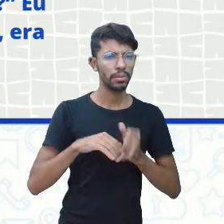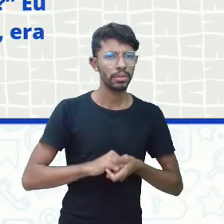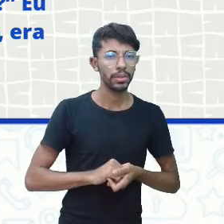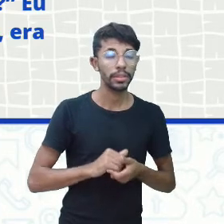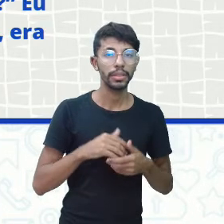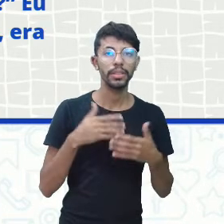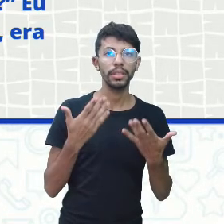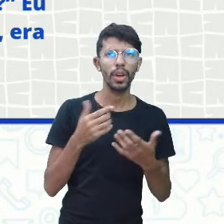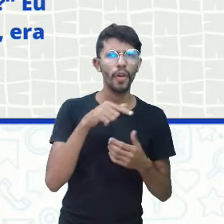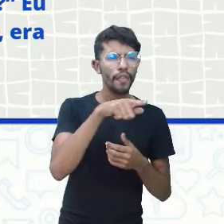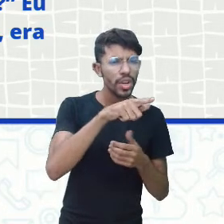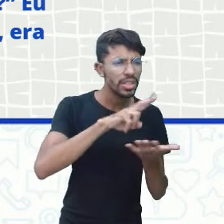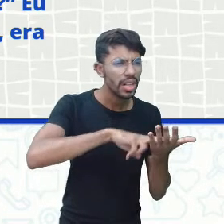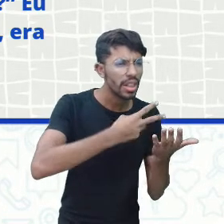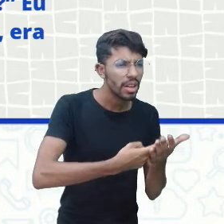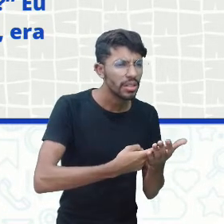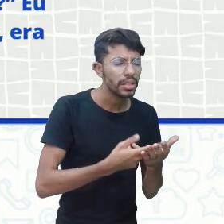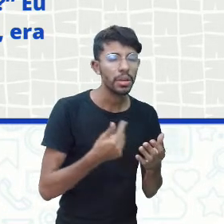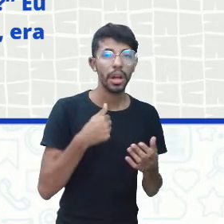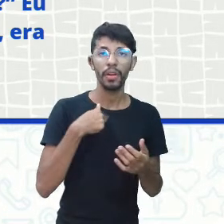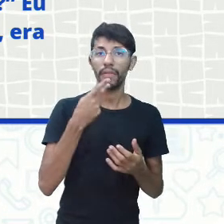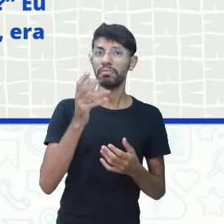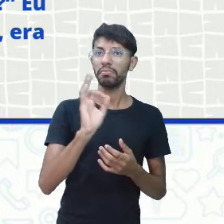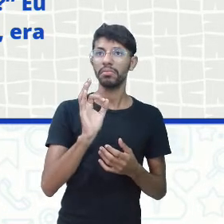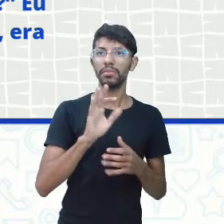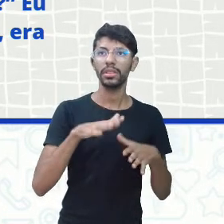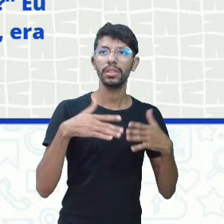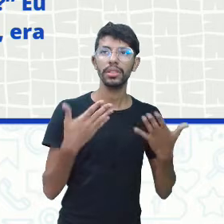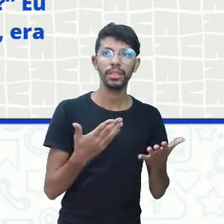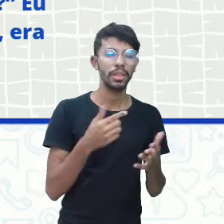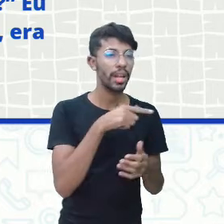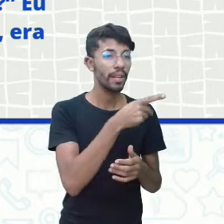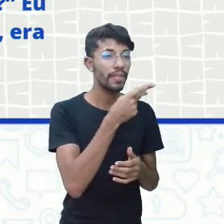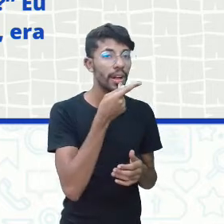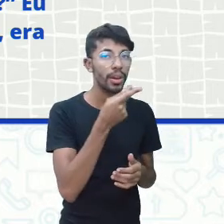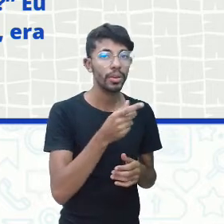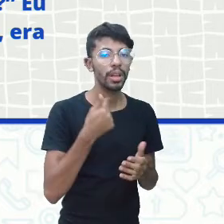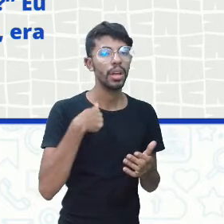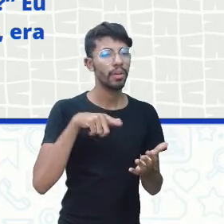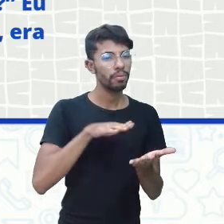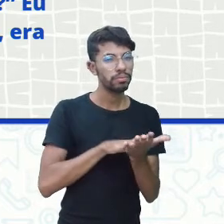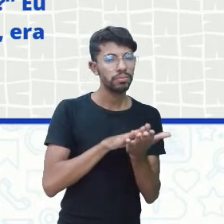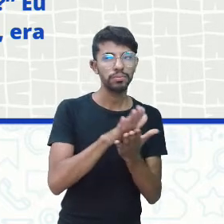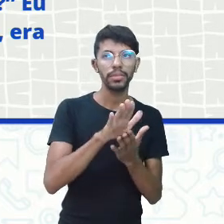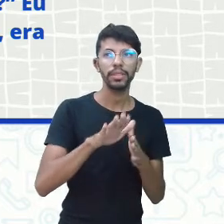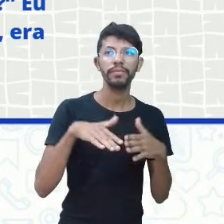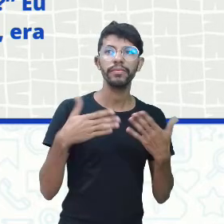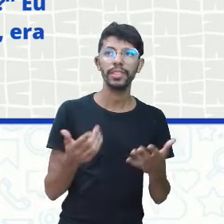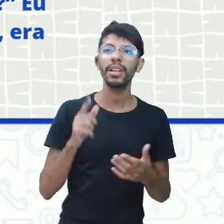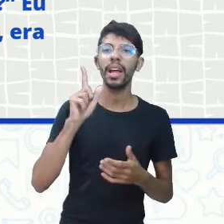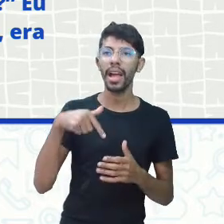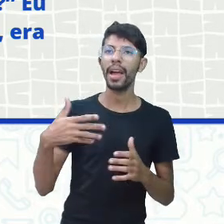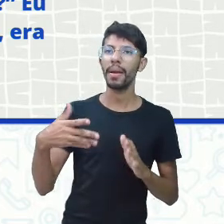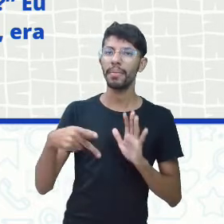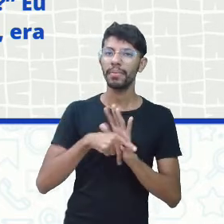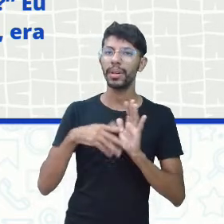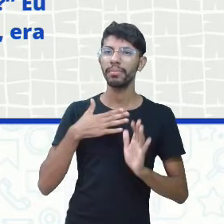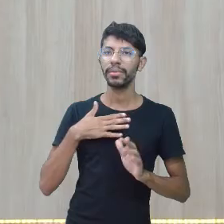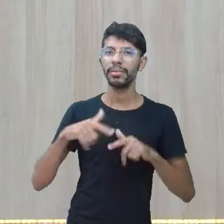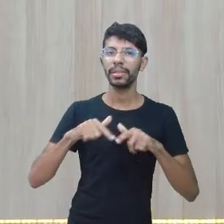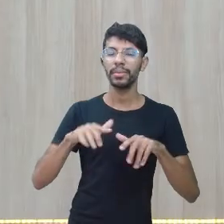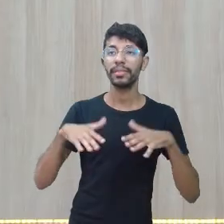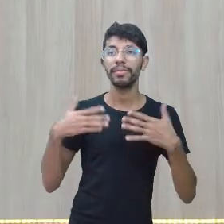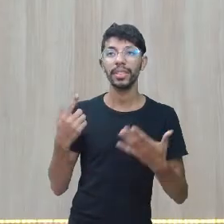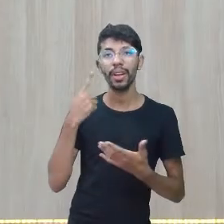você traduziu? Eu disse, não. Ele disse, então eu vou publicar. Era assim, era meu trabalho. Então aqui a gente tem a narração de